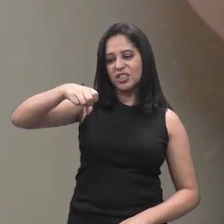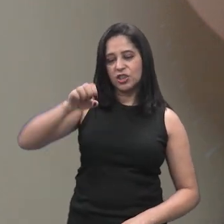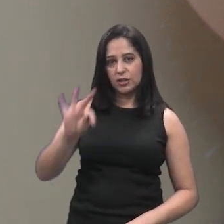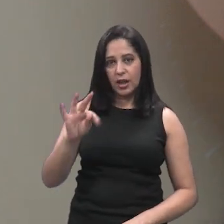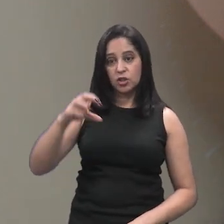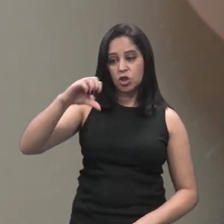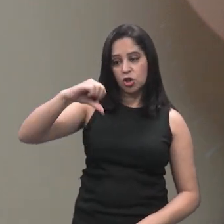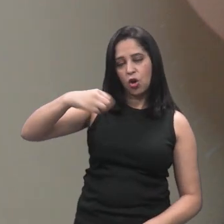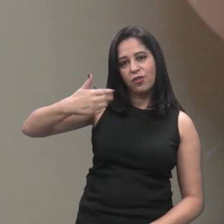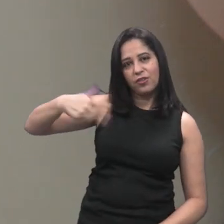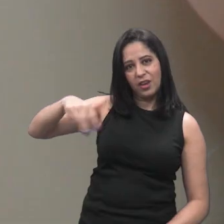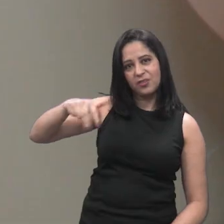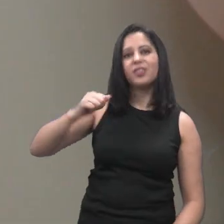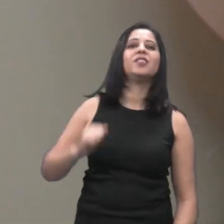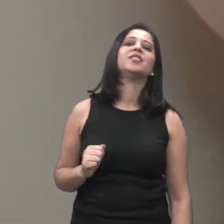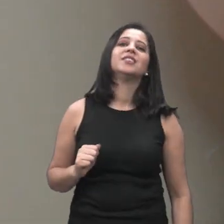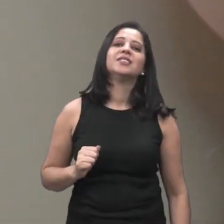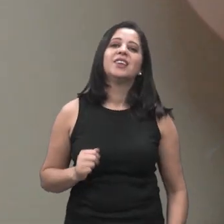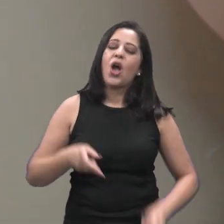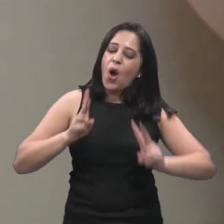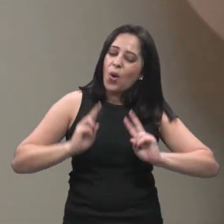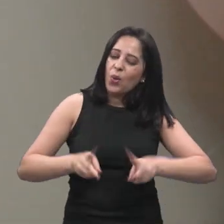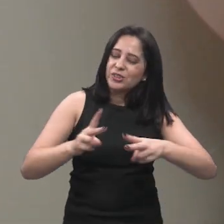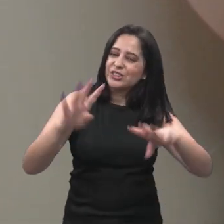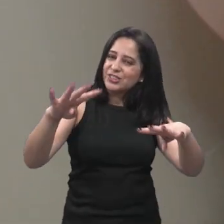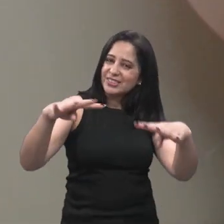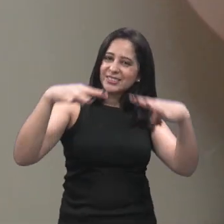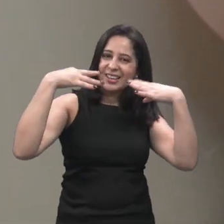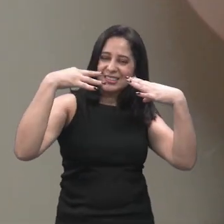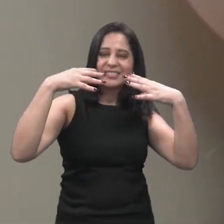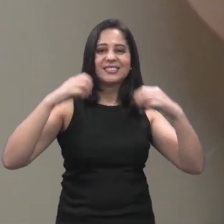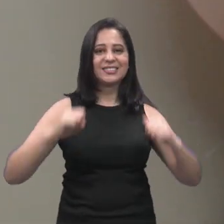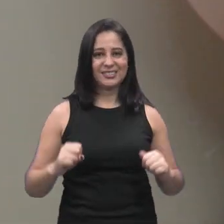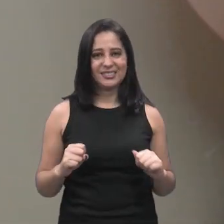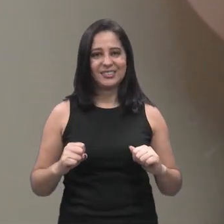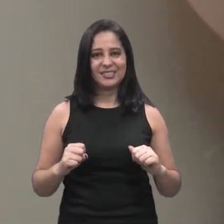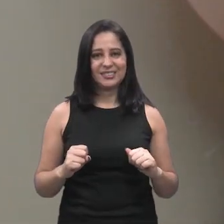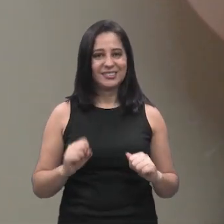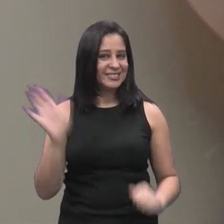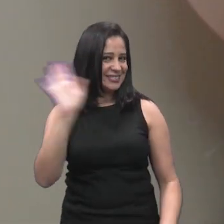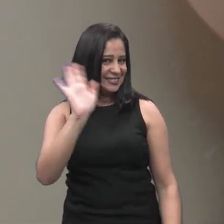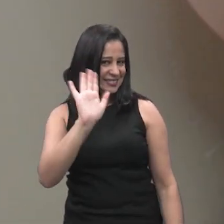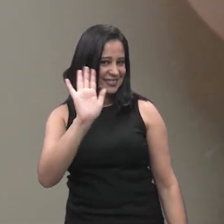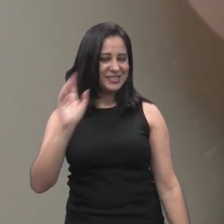canais 12.3, que esse é o nosso canal aberto, além do 7 da NET e do